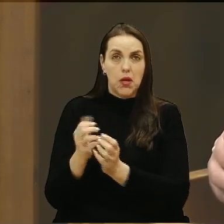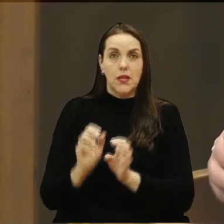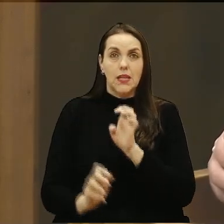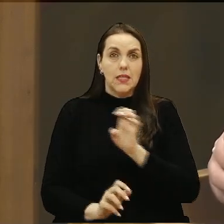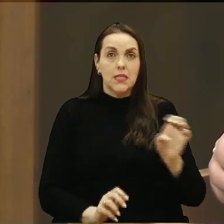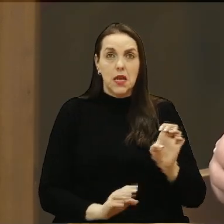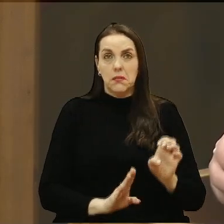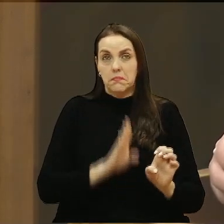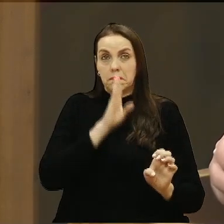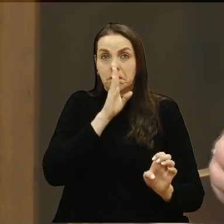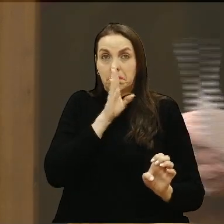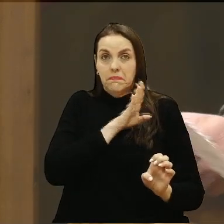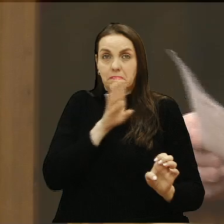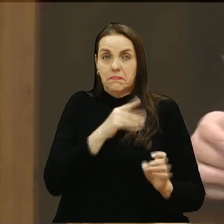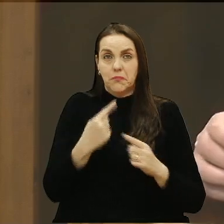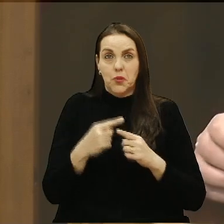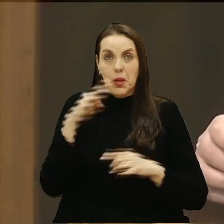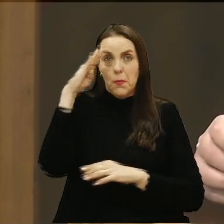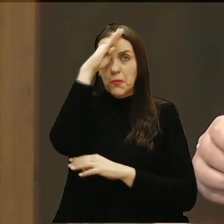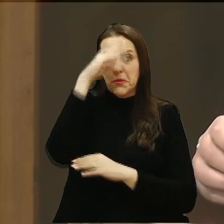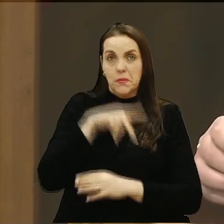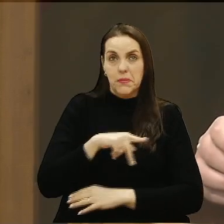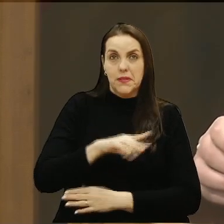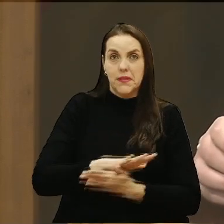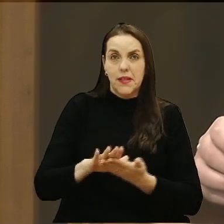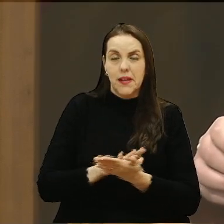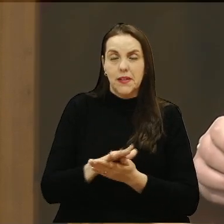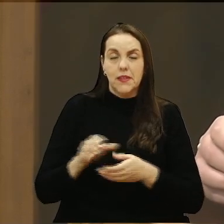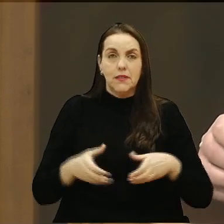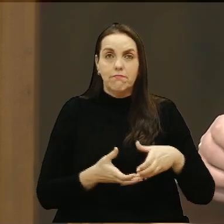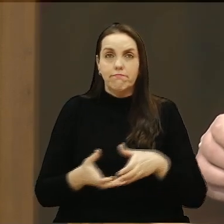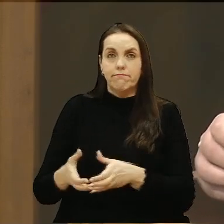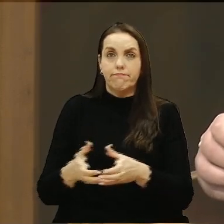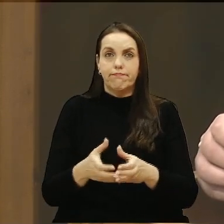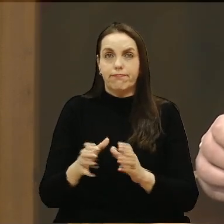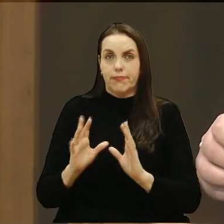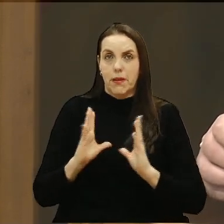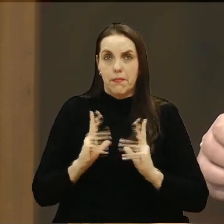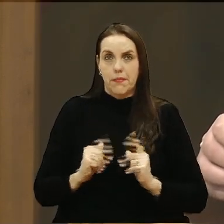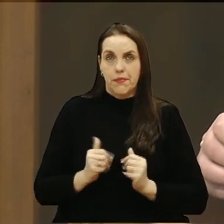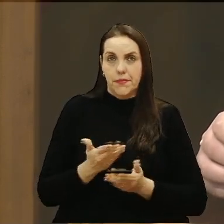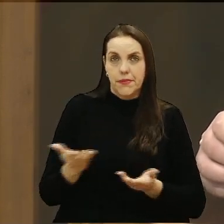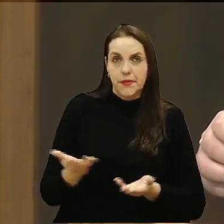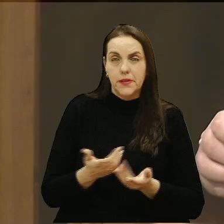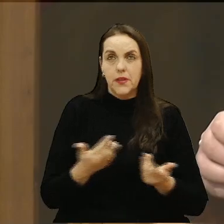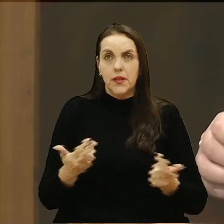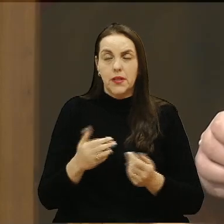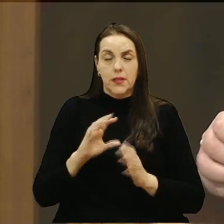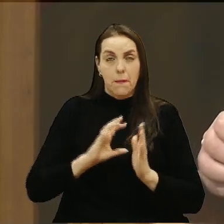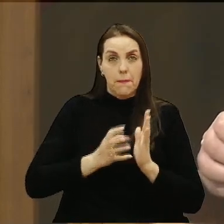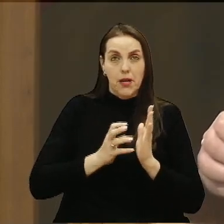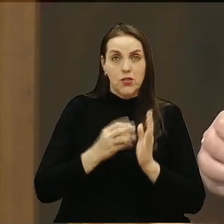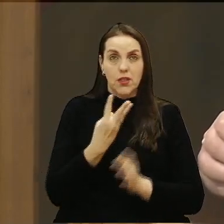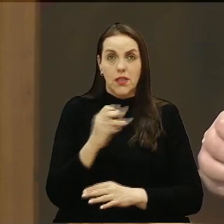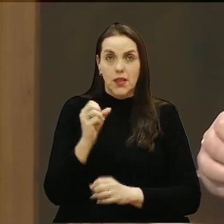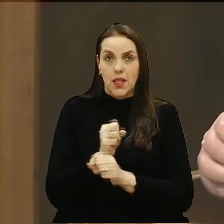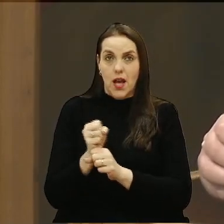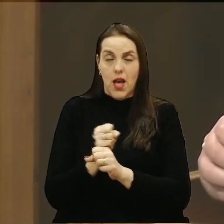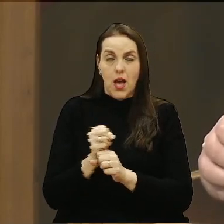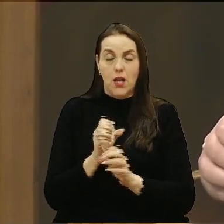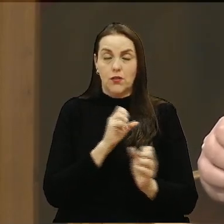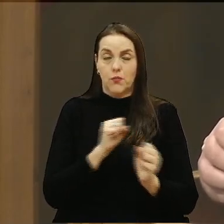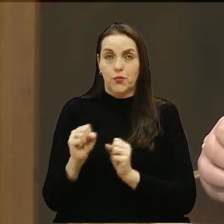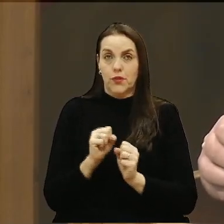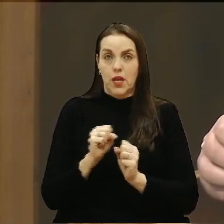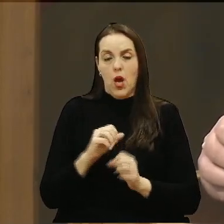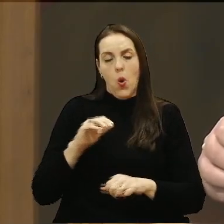Bolsonaro o presidente. Nós temos saneamento básico, que este partido está aí há quase 30 anos no poder, mas a culpa é do